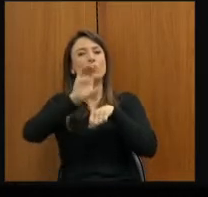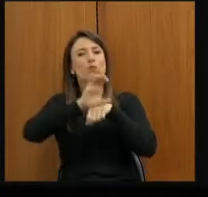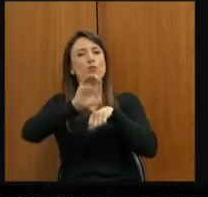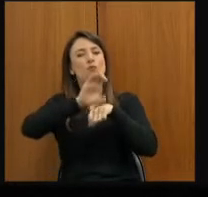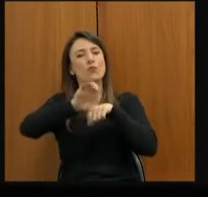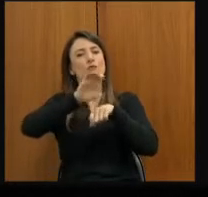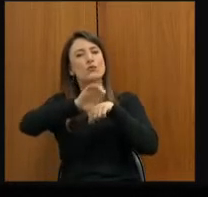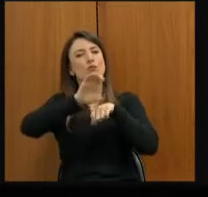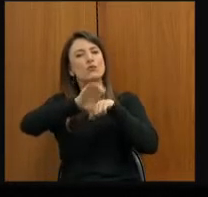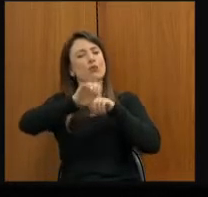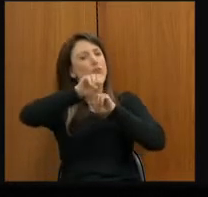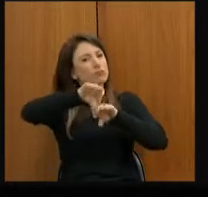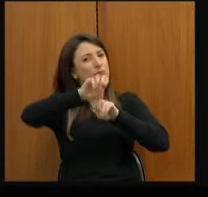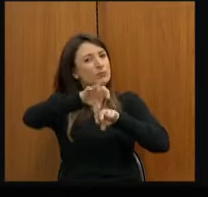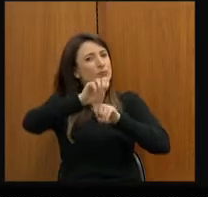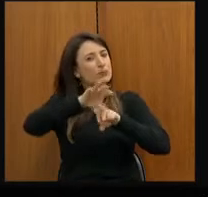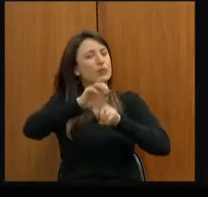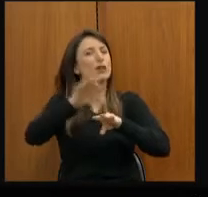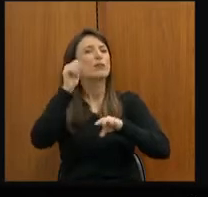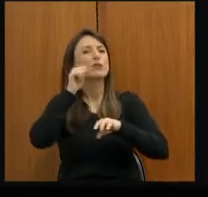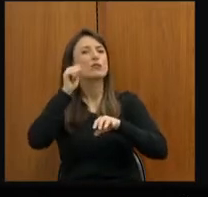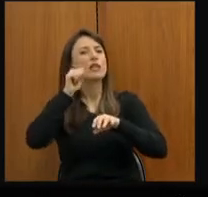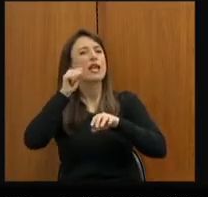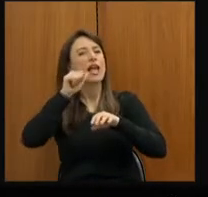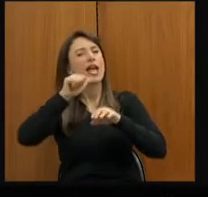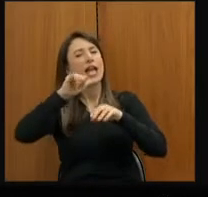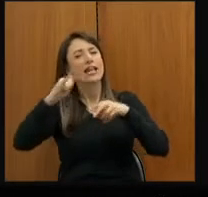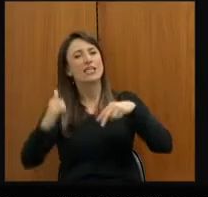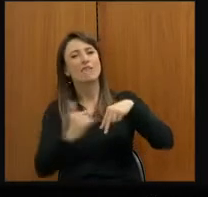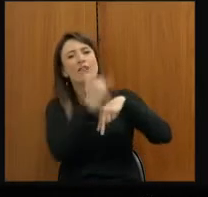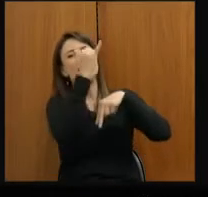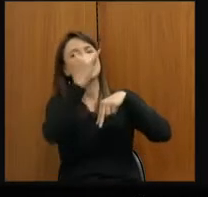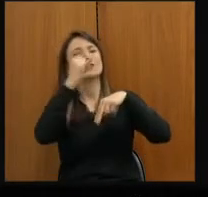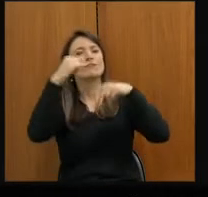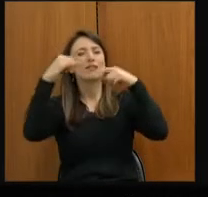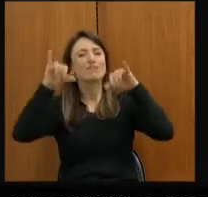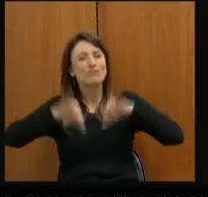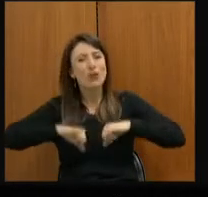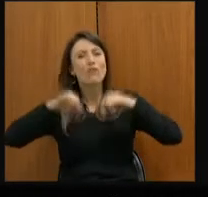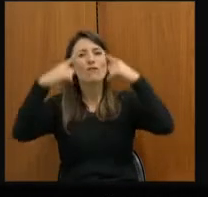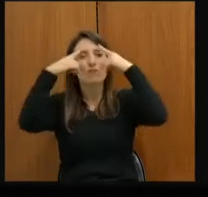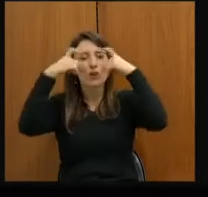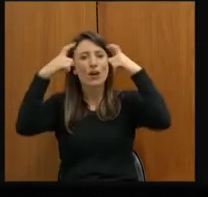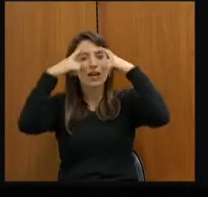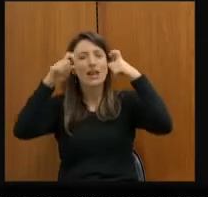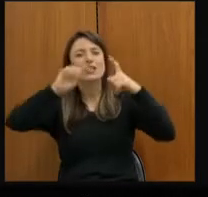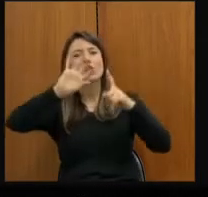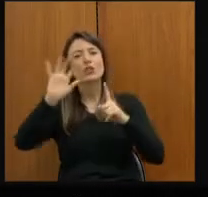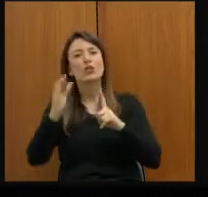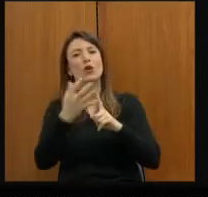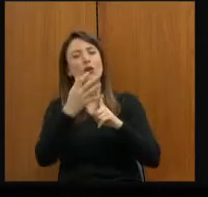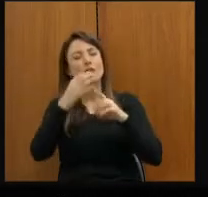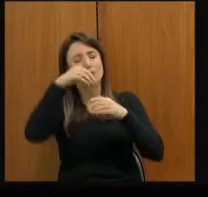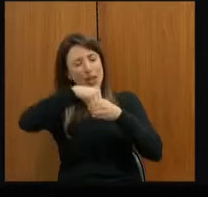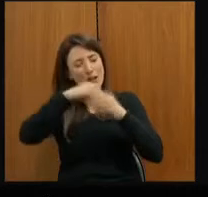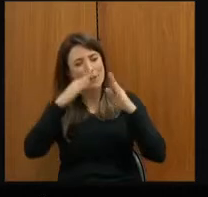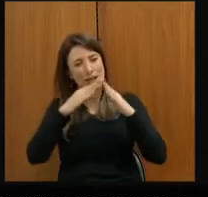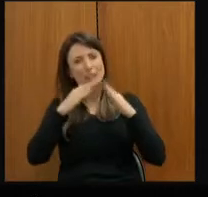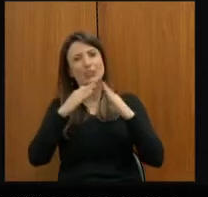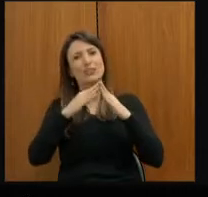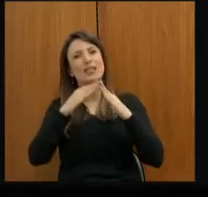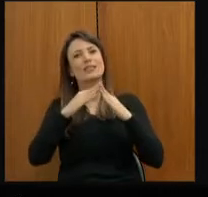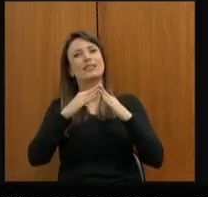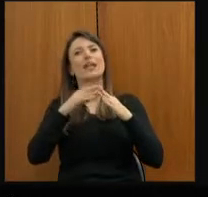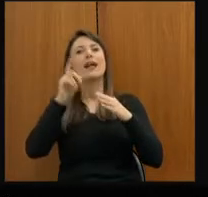capacitação de Mulheres vítimas de violência doméstica que serão capacitadas pelo Senac o número